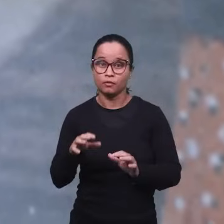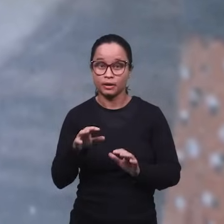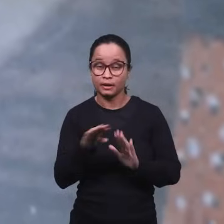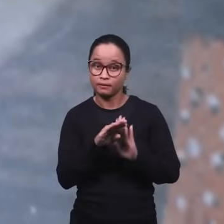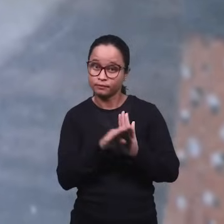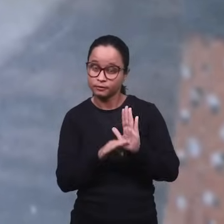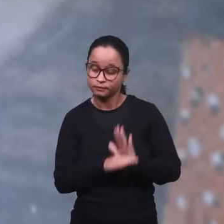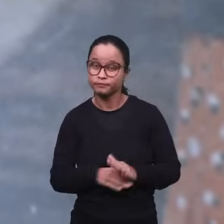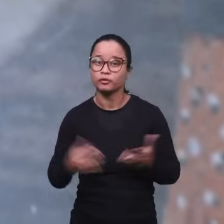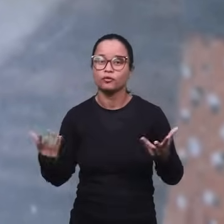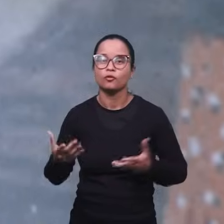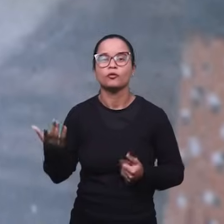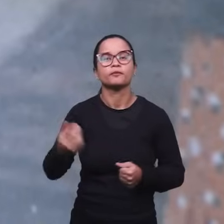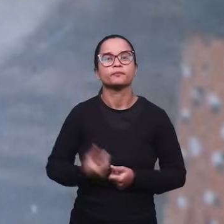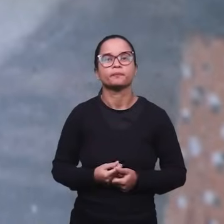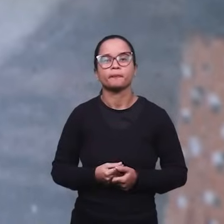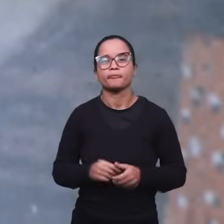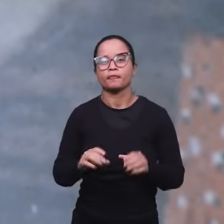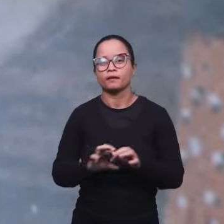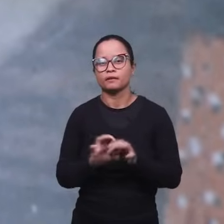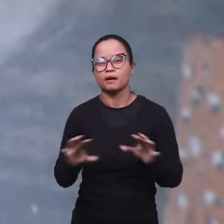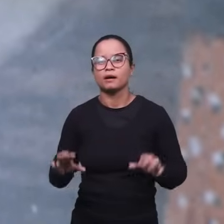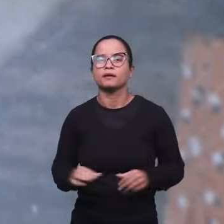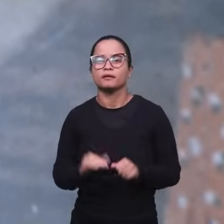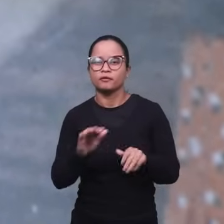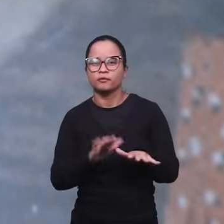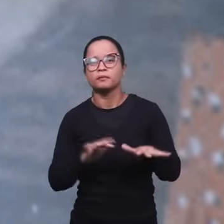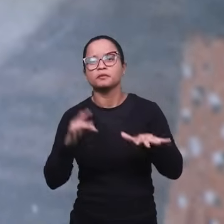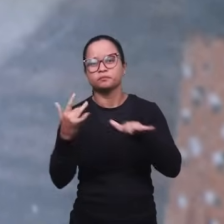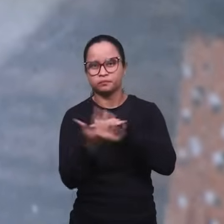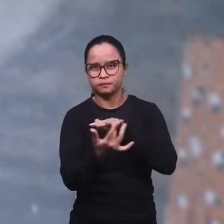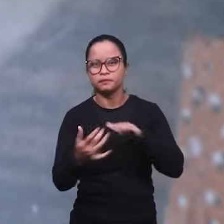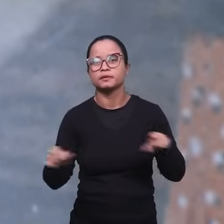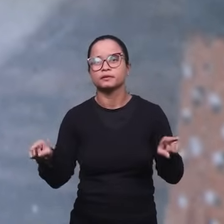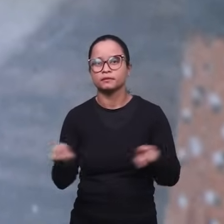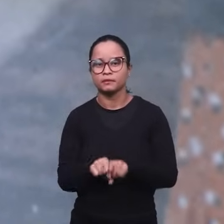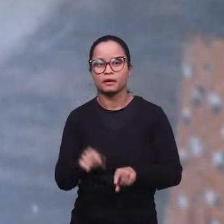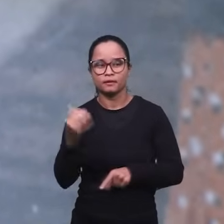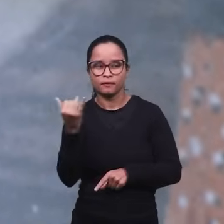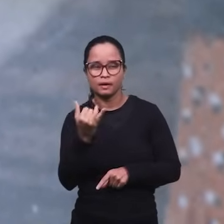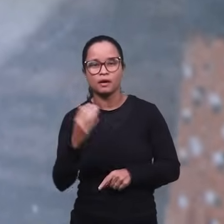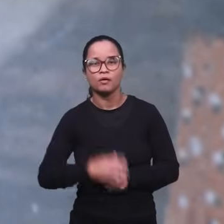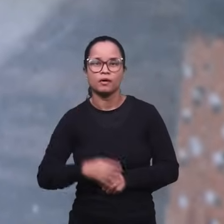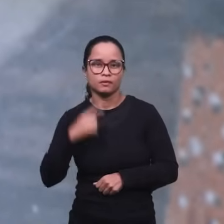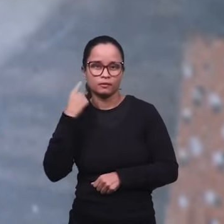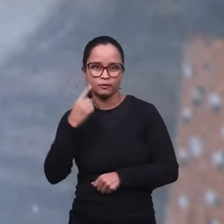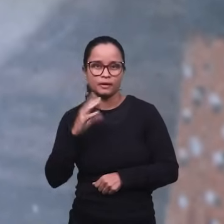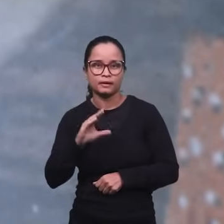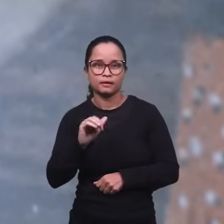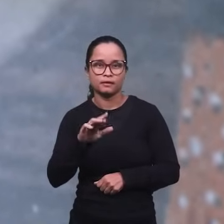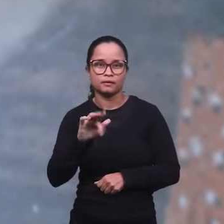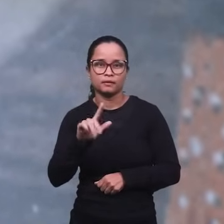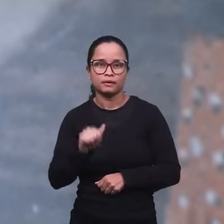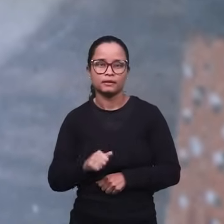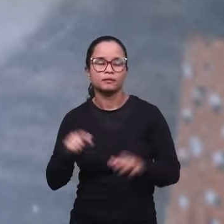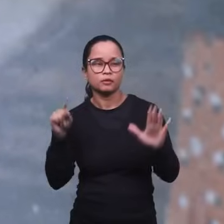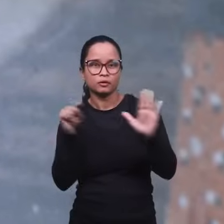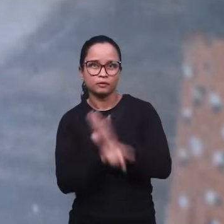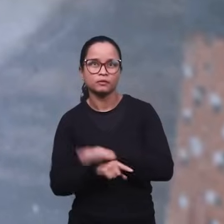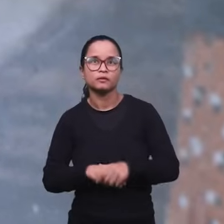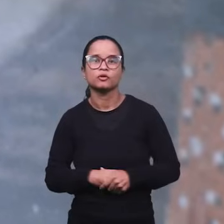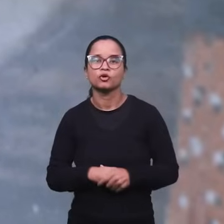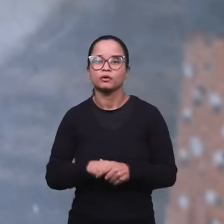hoje, que está à disposição, né, seja pelas redes sociais. Você quer falar com a doutora Carla ou fazer